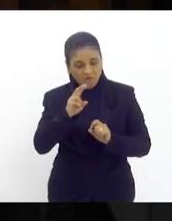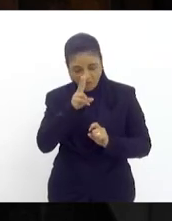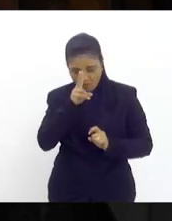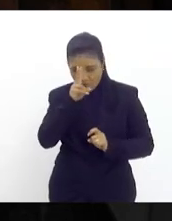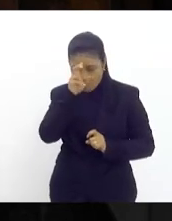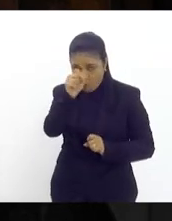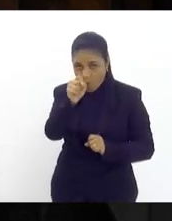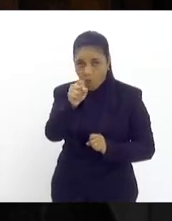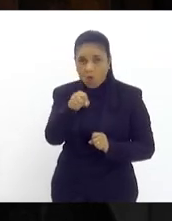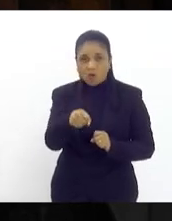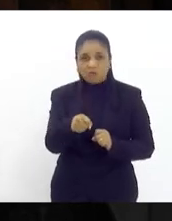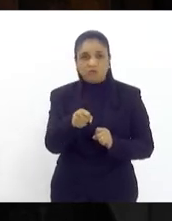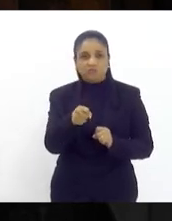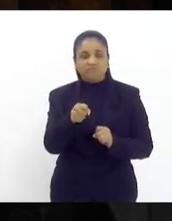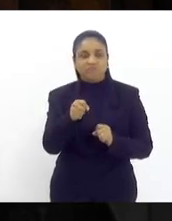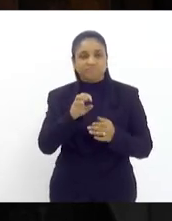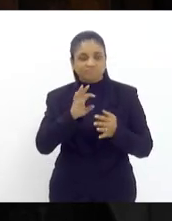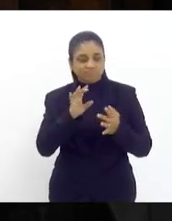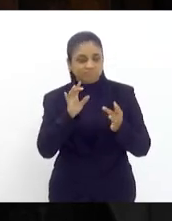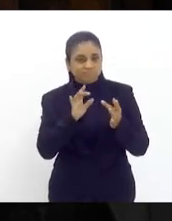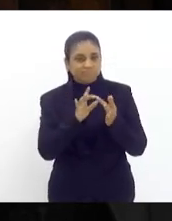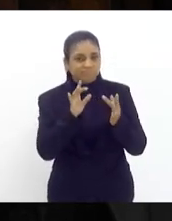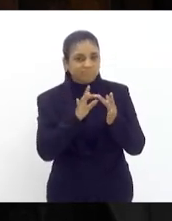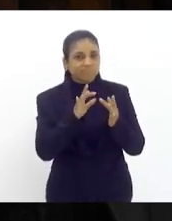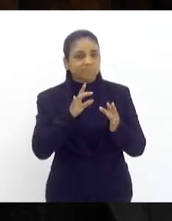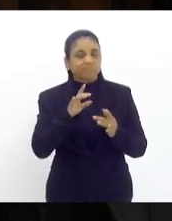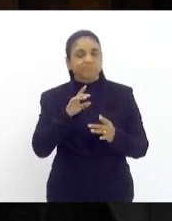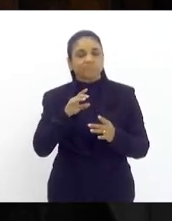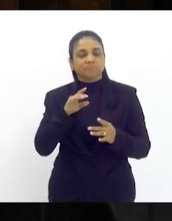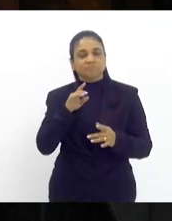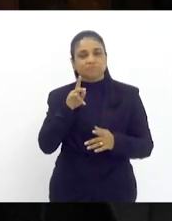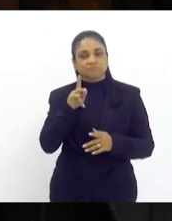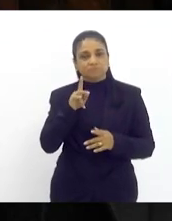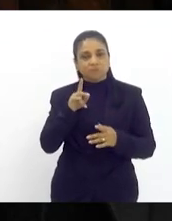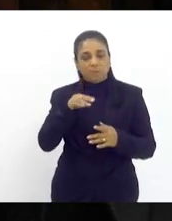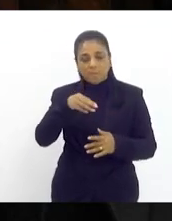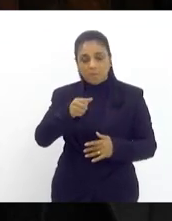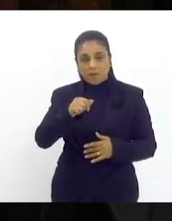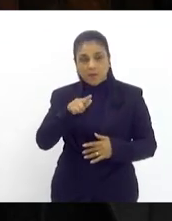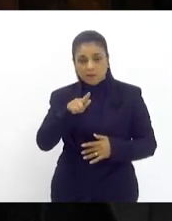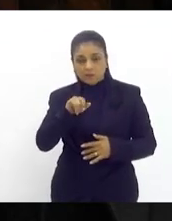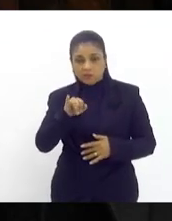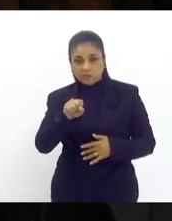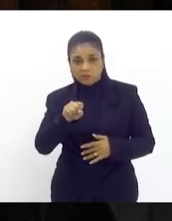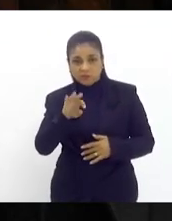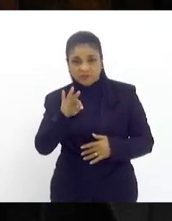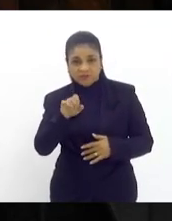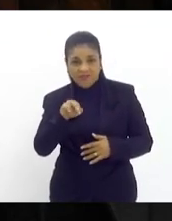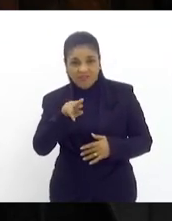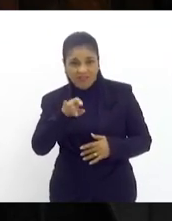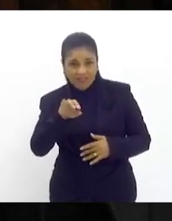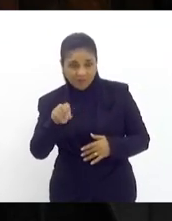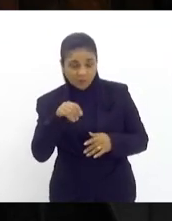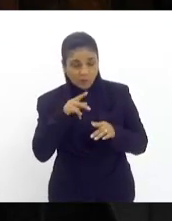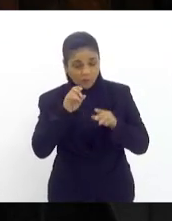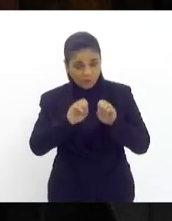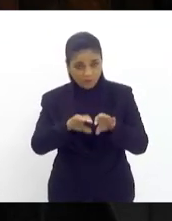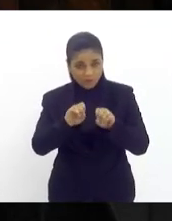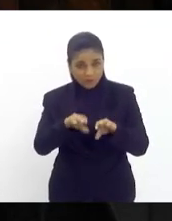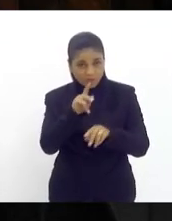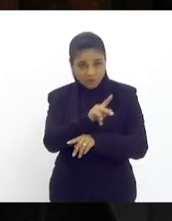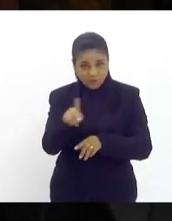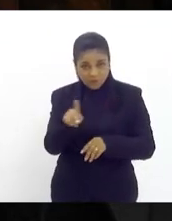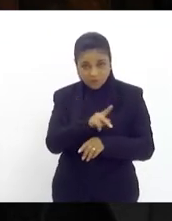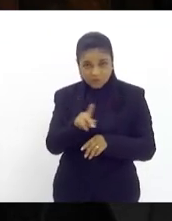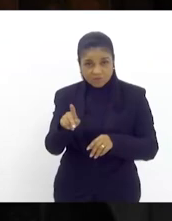ligações com o magistério e não trouxe dominando uma honra estivesse aqui o Flávio Serafina